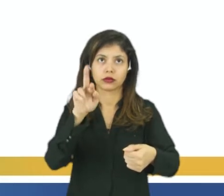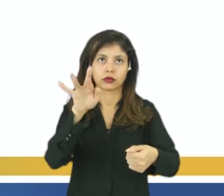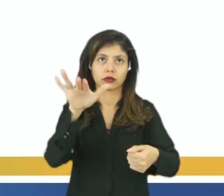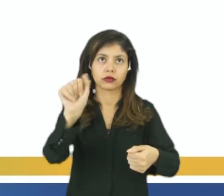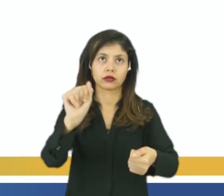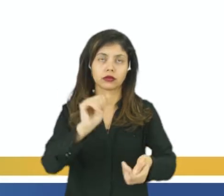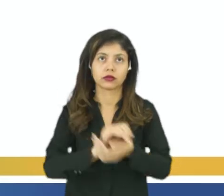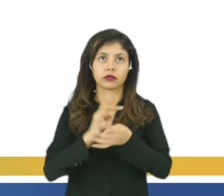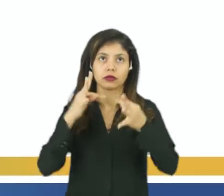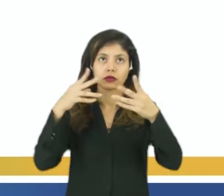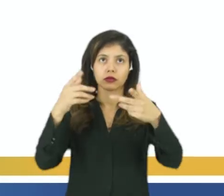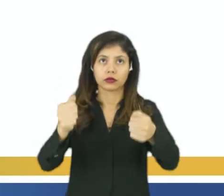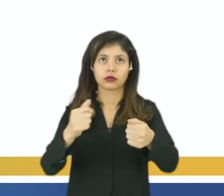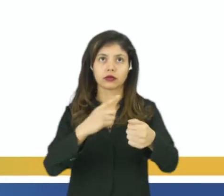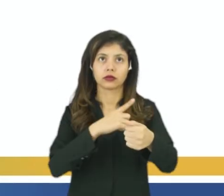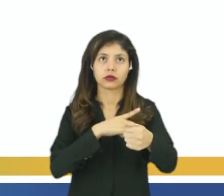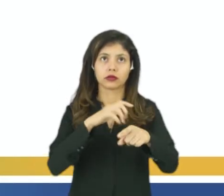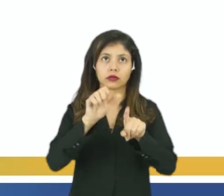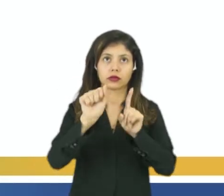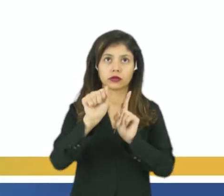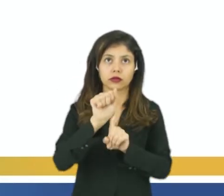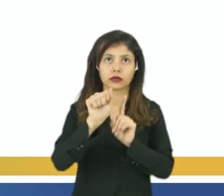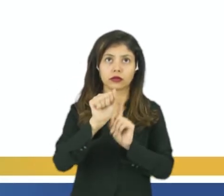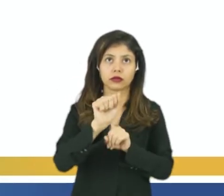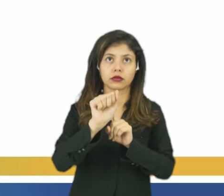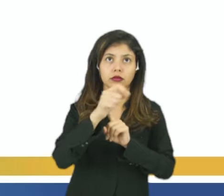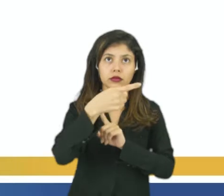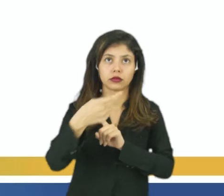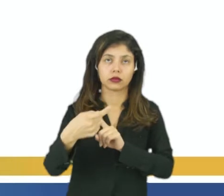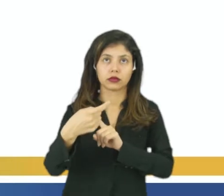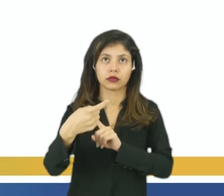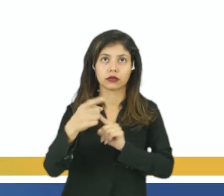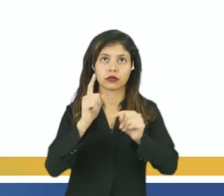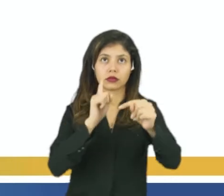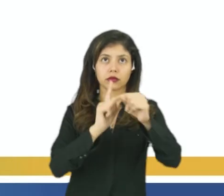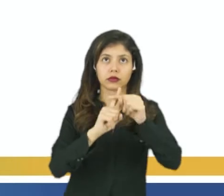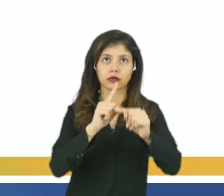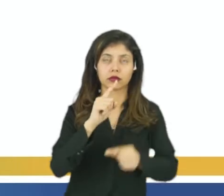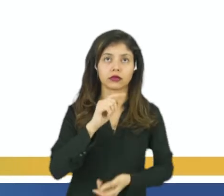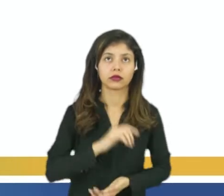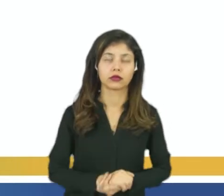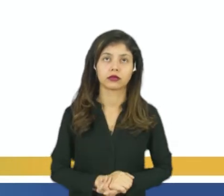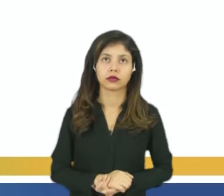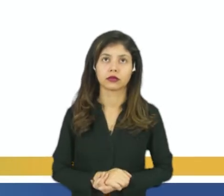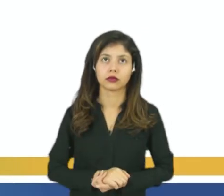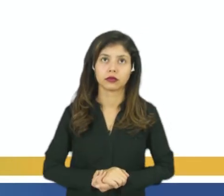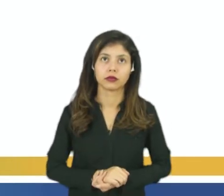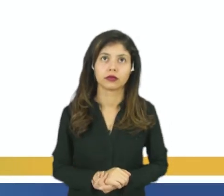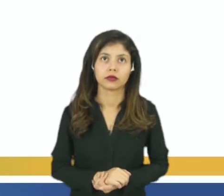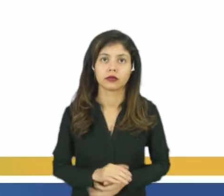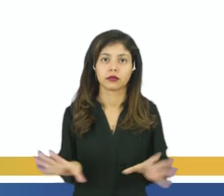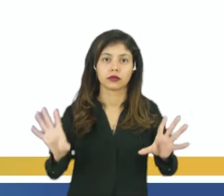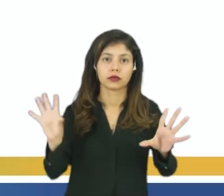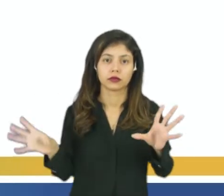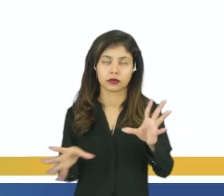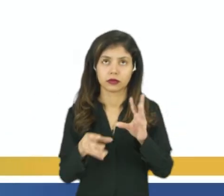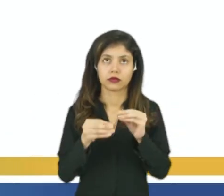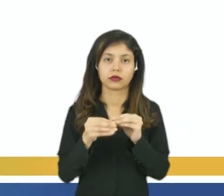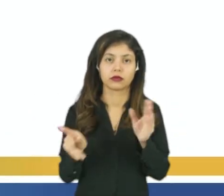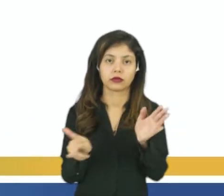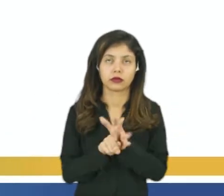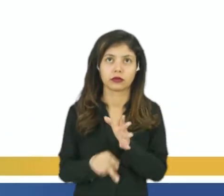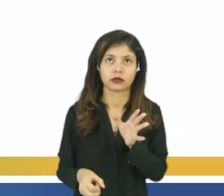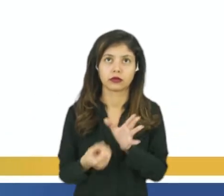do tipo A índice 1 vezes X índice 1, a soma dela, o produto